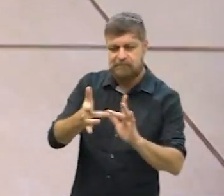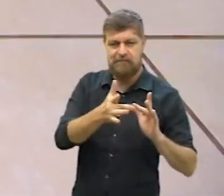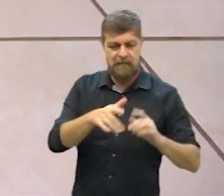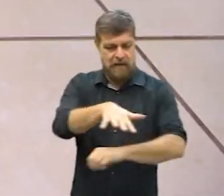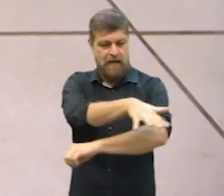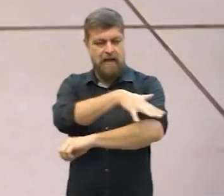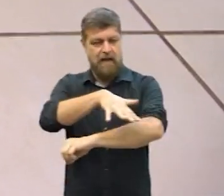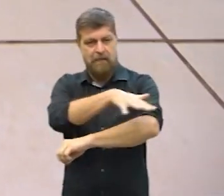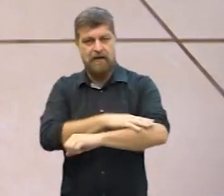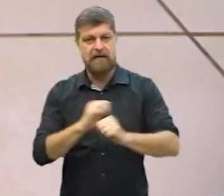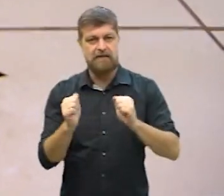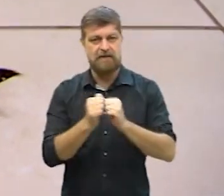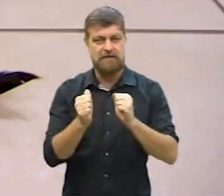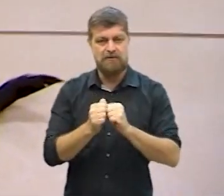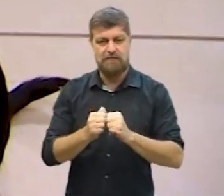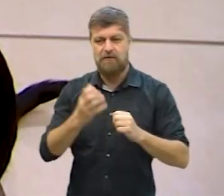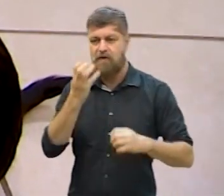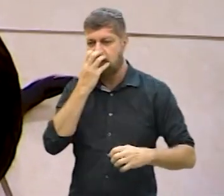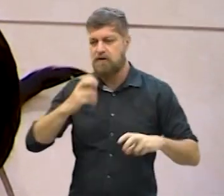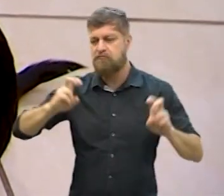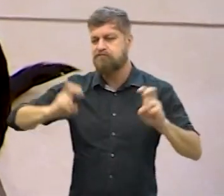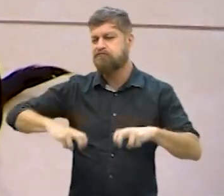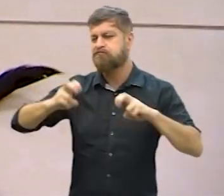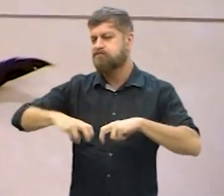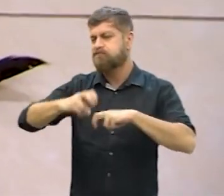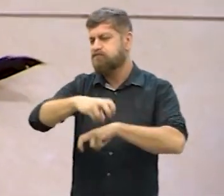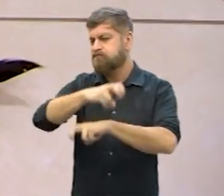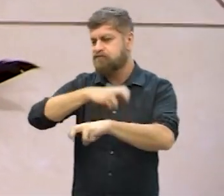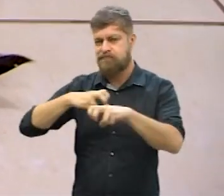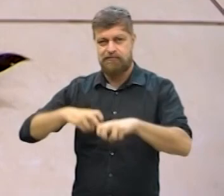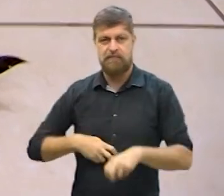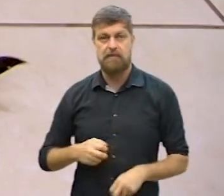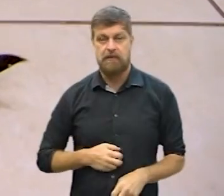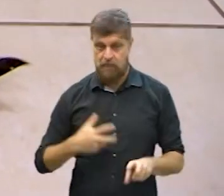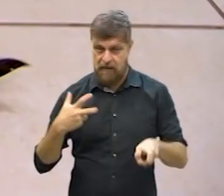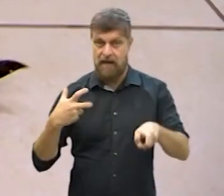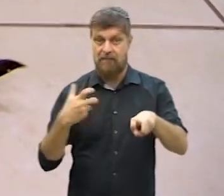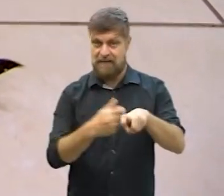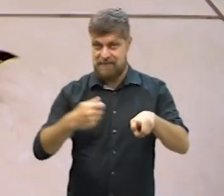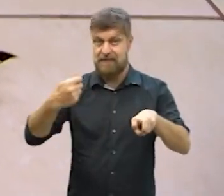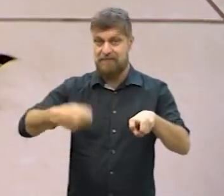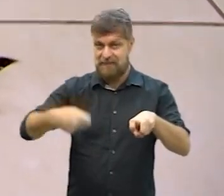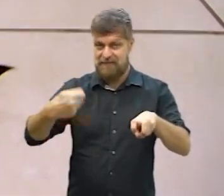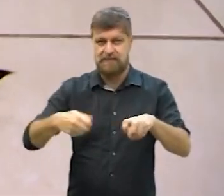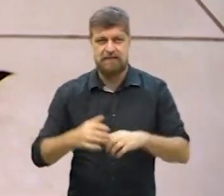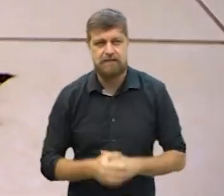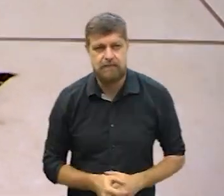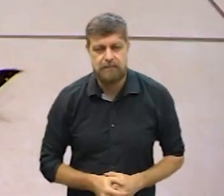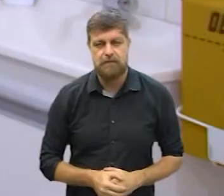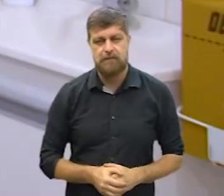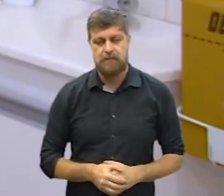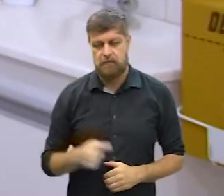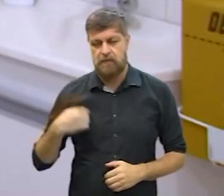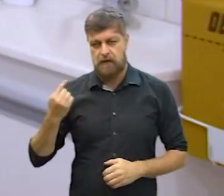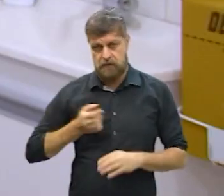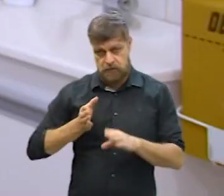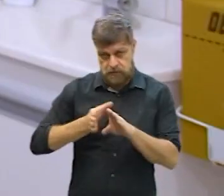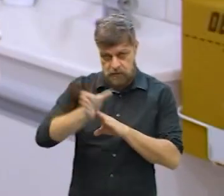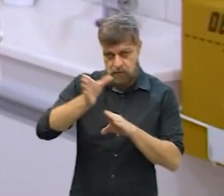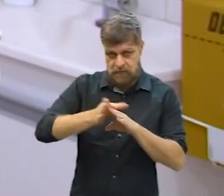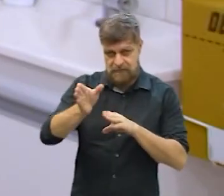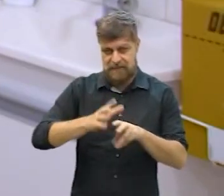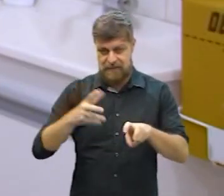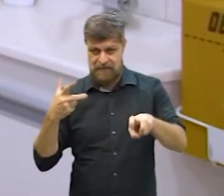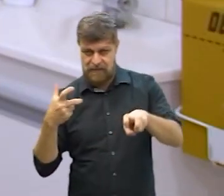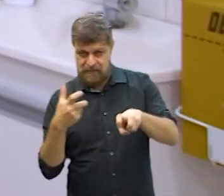super sociável, frequenta praças e creches para cães. Nestes casos, a vacina se faz necessária. Então, a